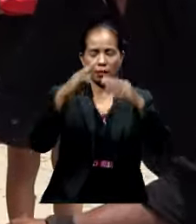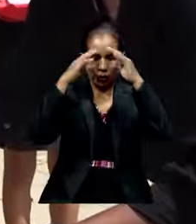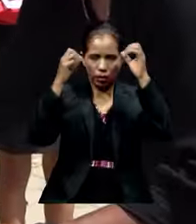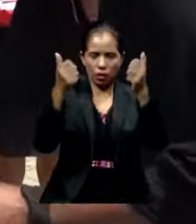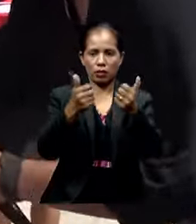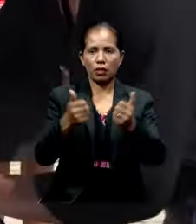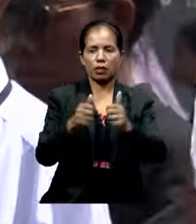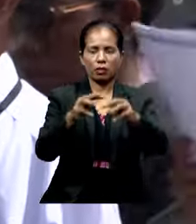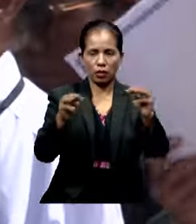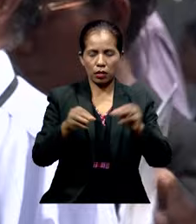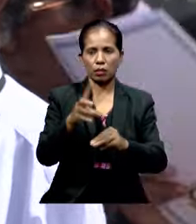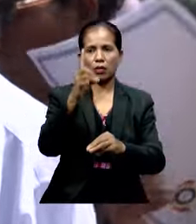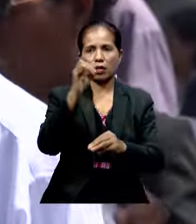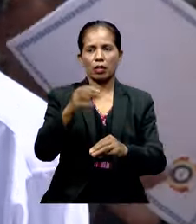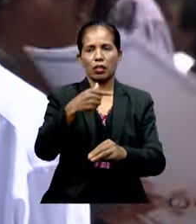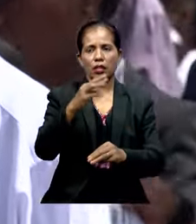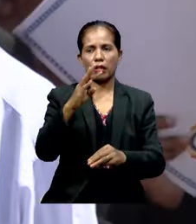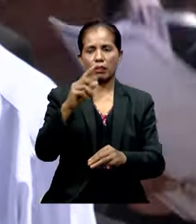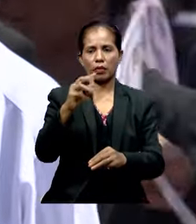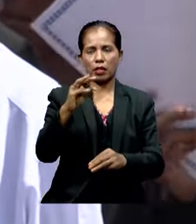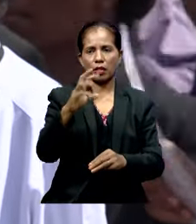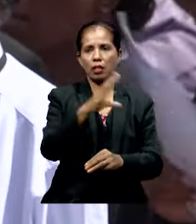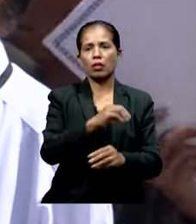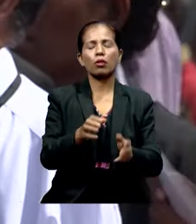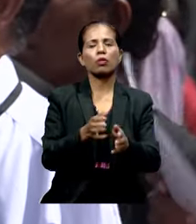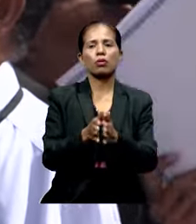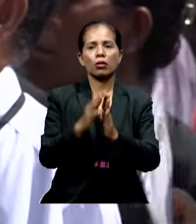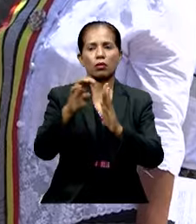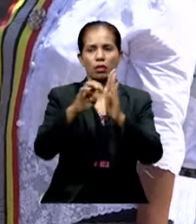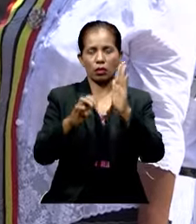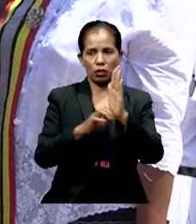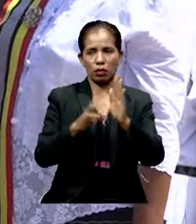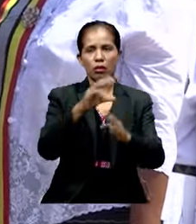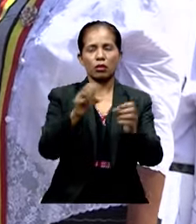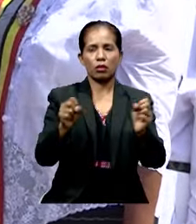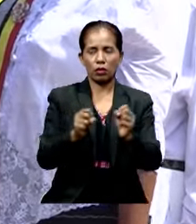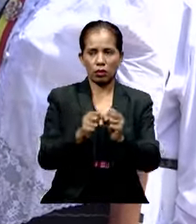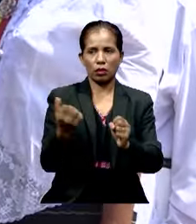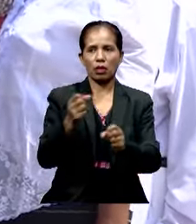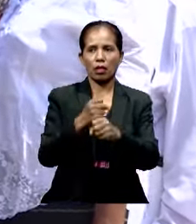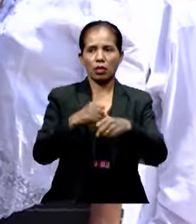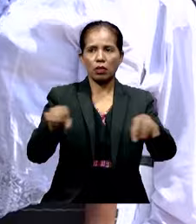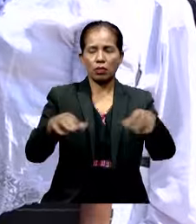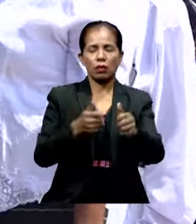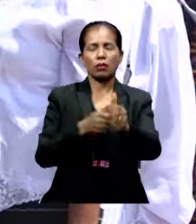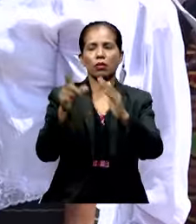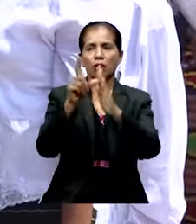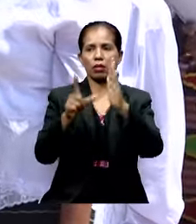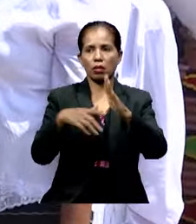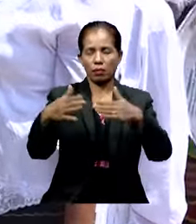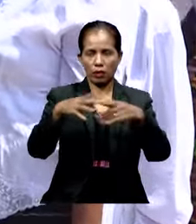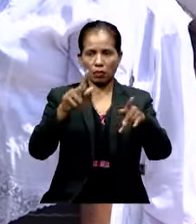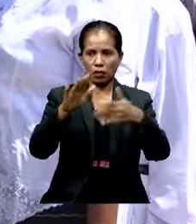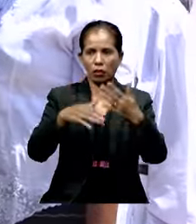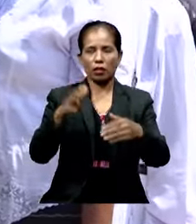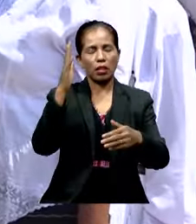autorare municipio dili Guilherminha Saldanha kusu be struktura organ suku sira atolo servisu tu irlei suku nian hak basic ba komendade ho